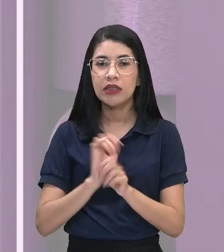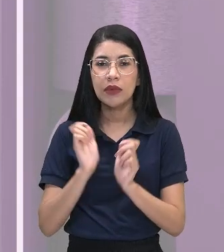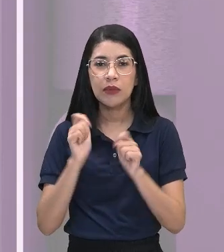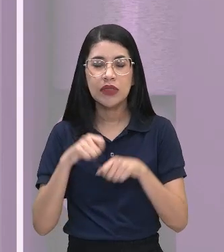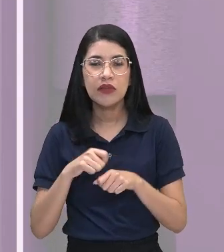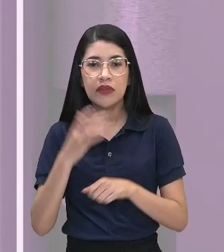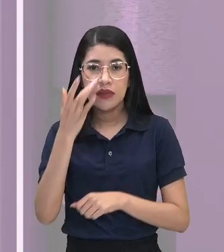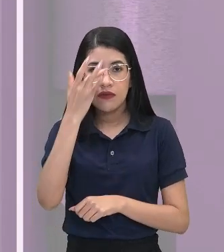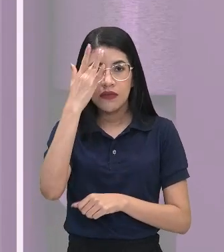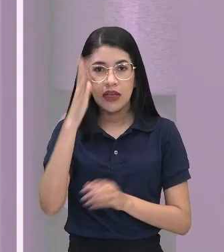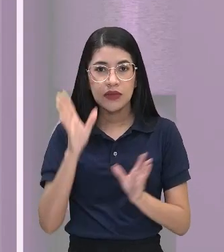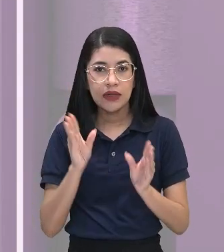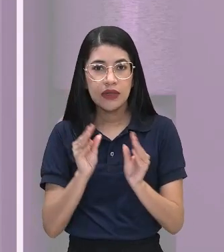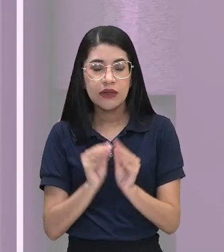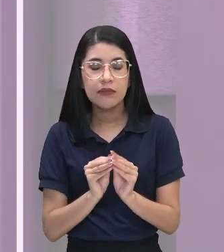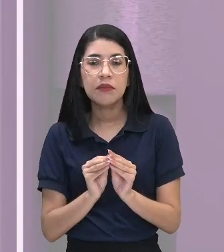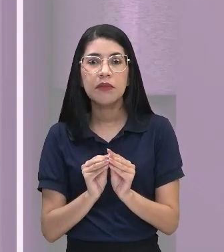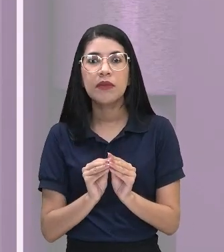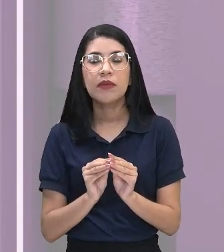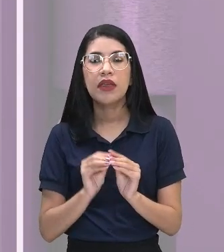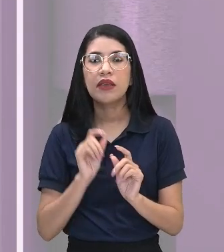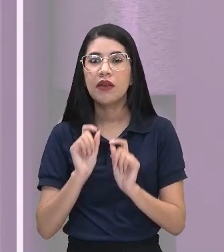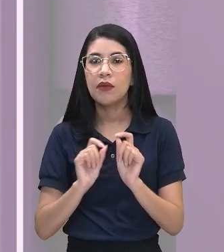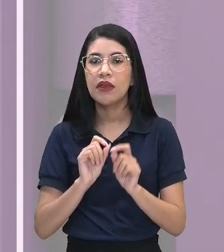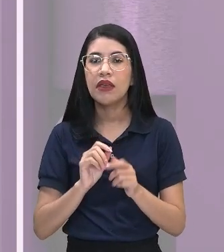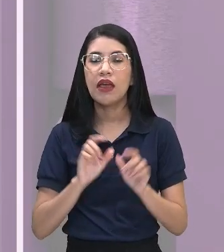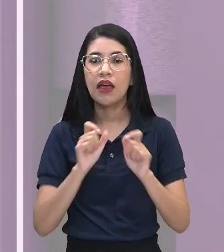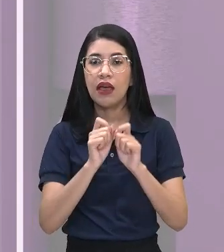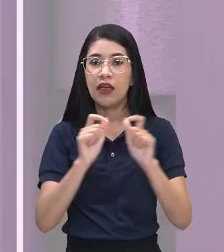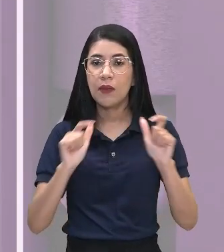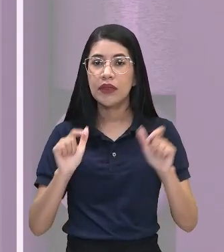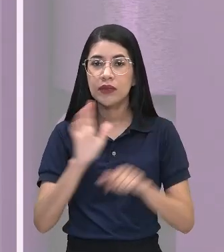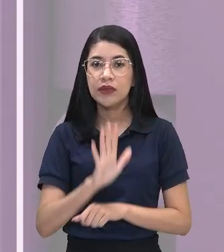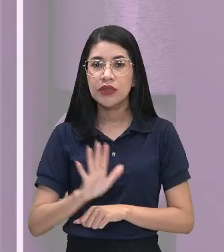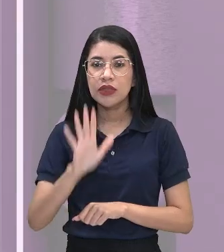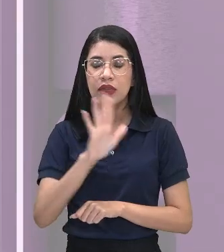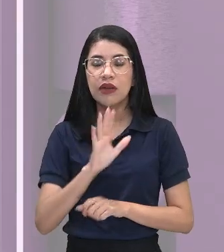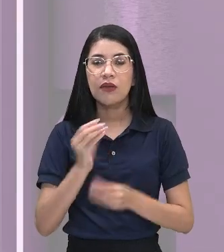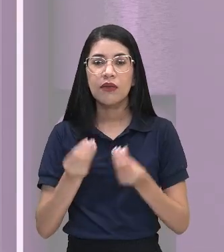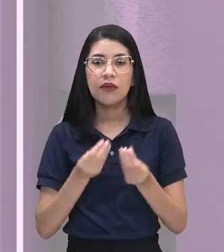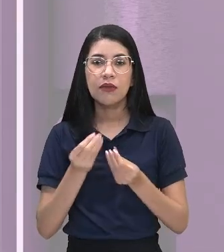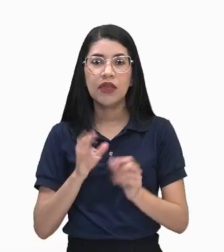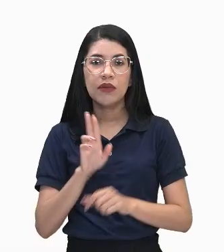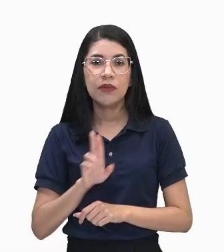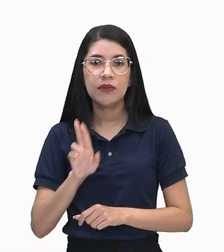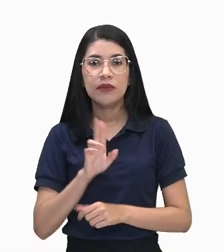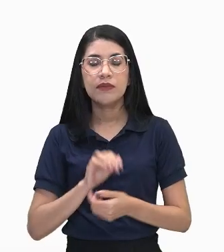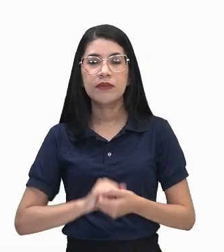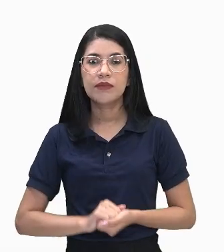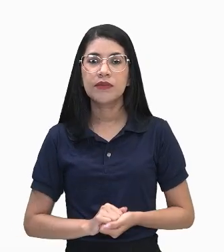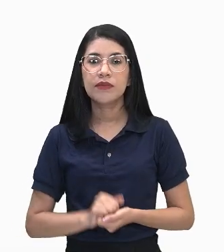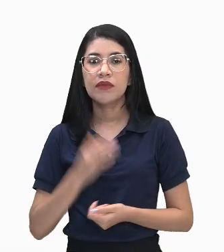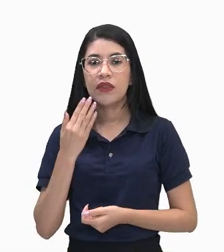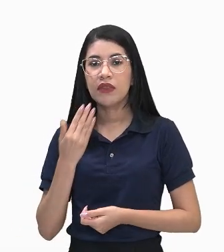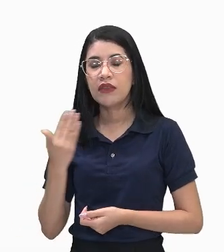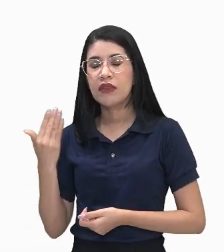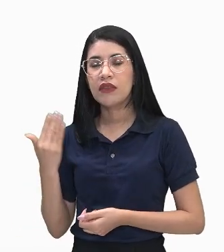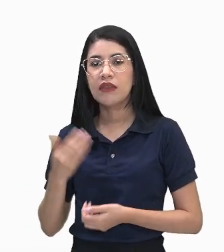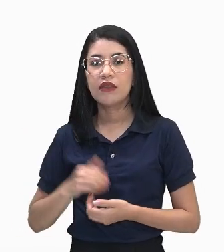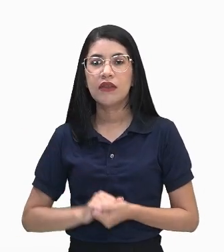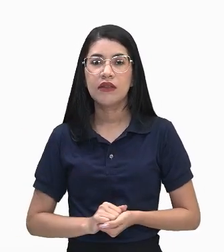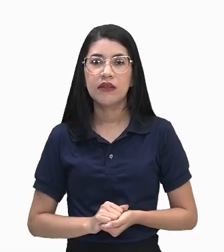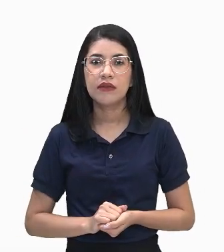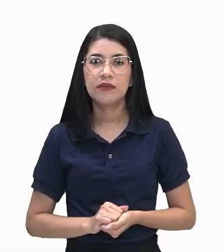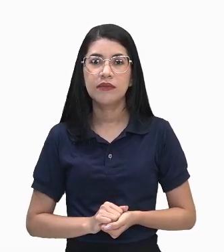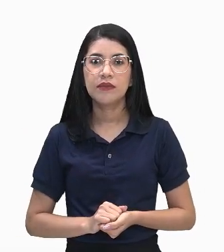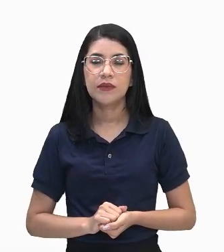caminho. E esse artifício é justamente a nossa equação geral da PG. Vamos lá? Acompanha comigo aí, ó.